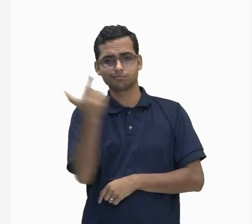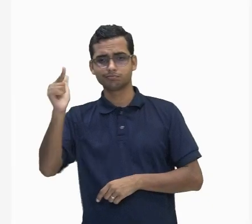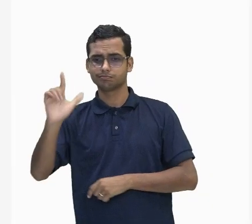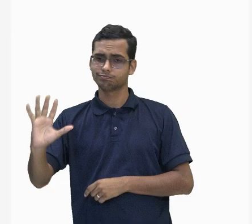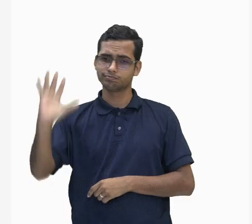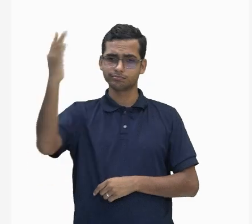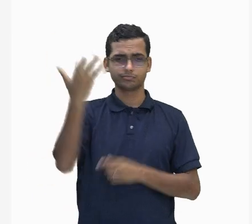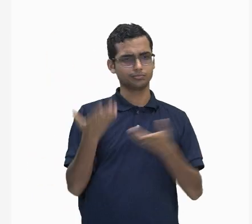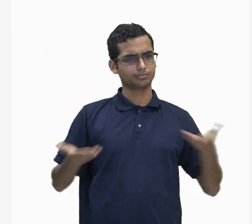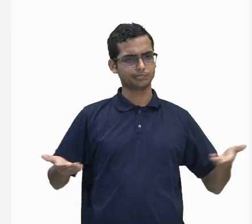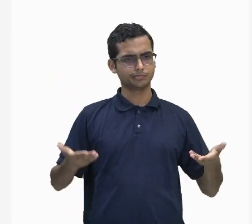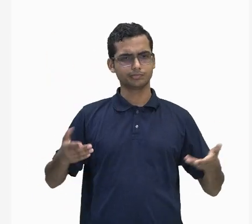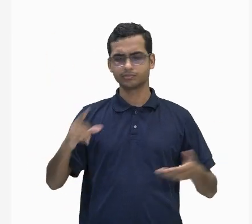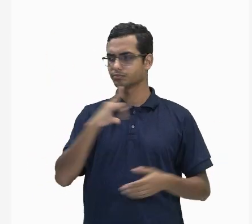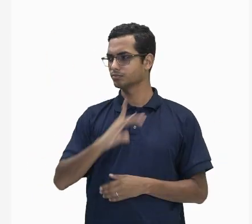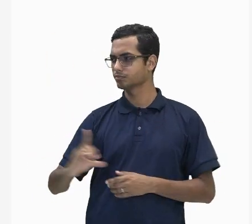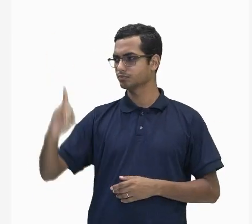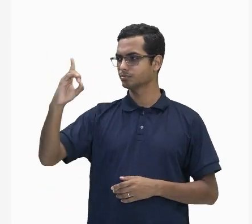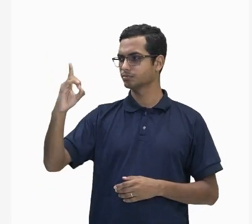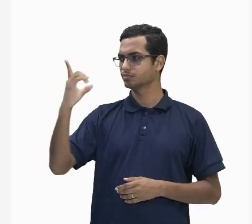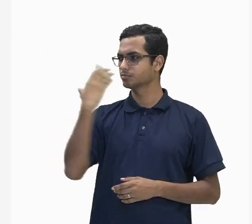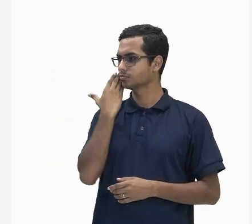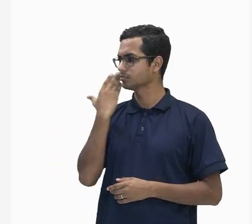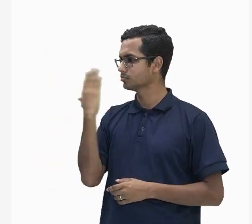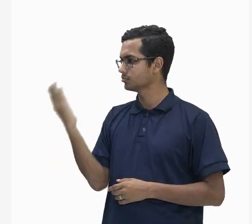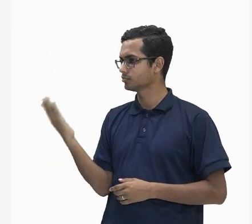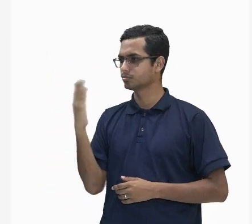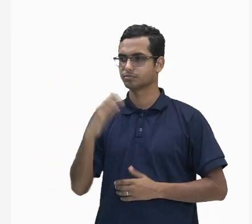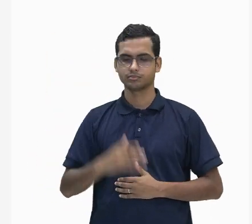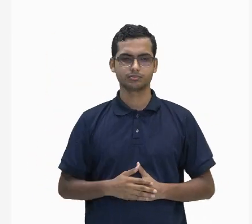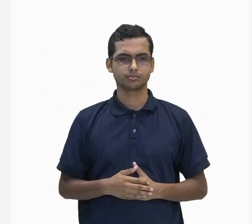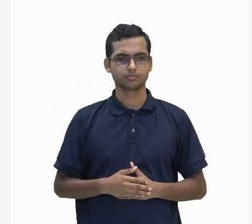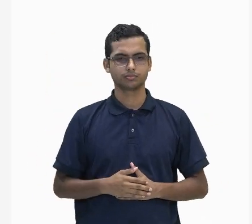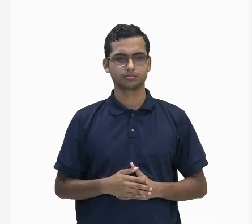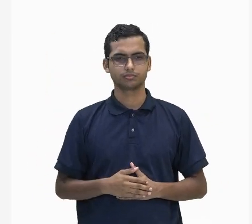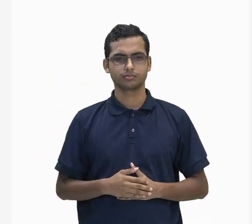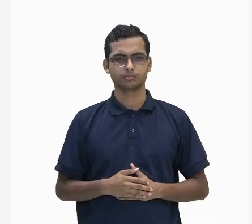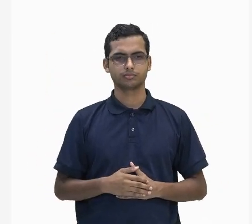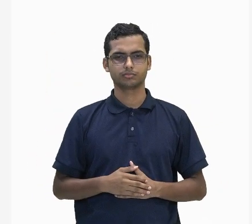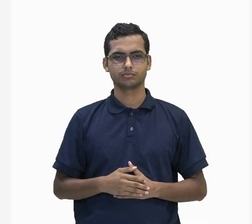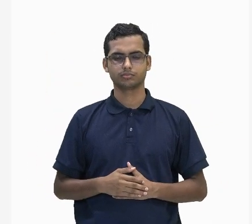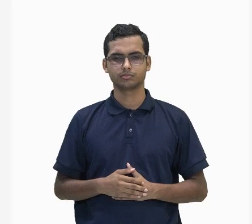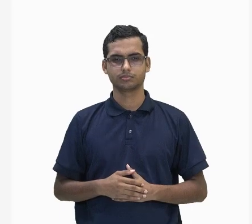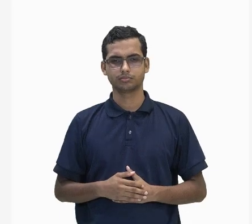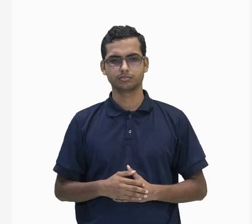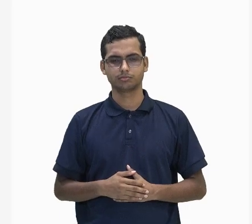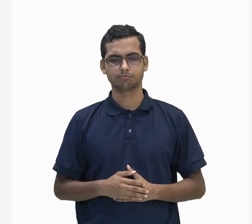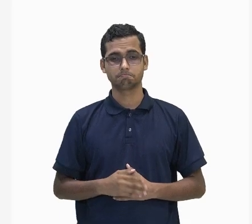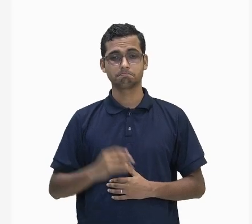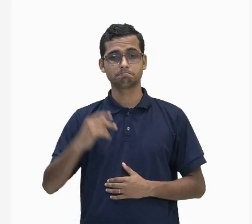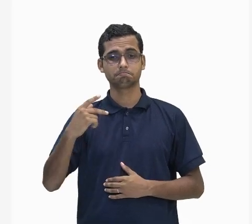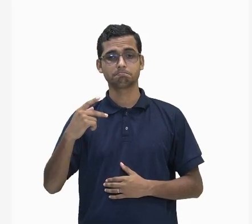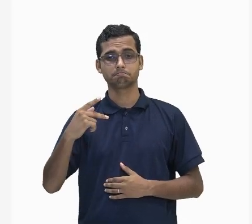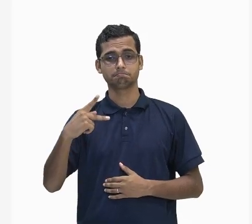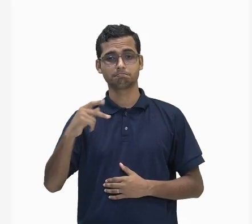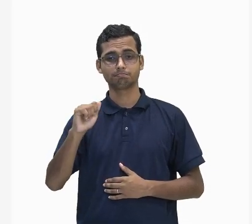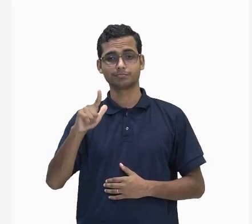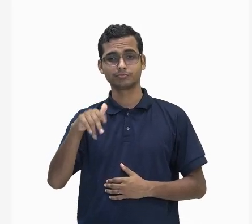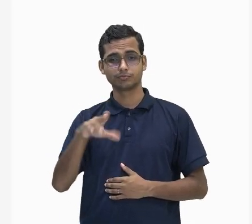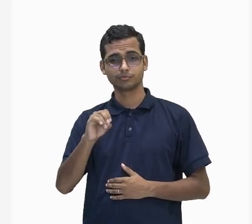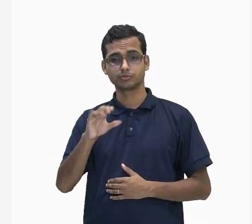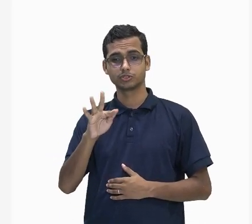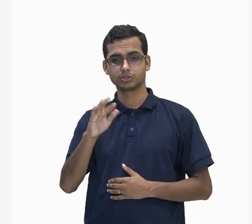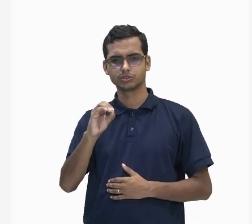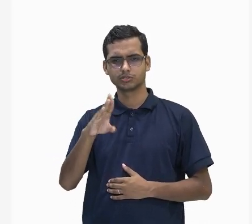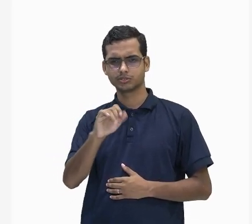agora. Vamos colocar o objeto em cima do foco. Objeto sobre o plano focal, ou seja, em cima do ponto que é o foco.